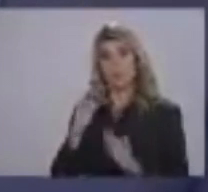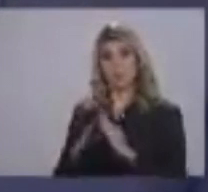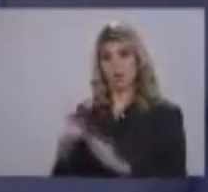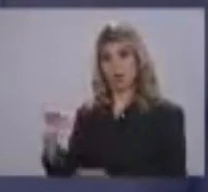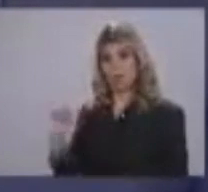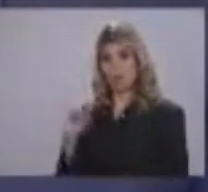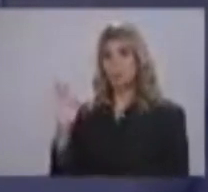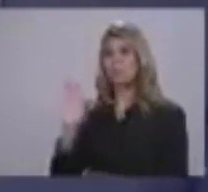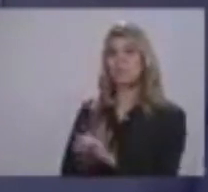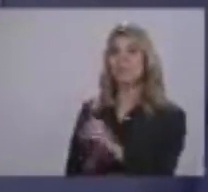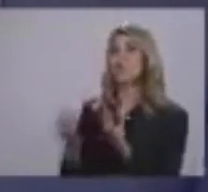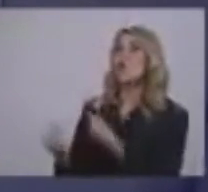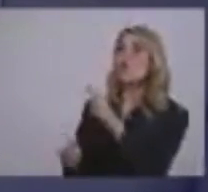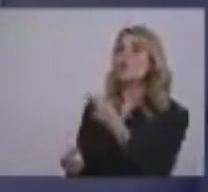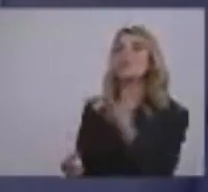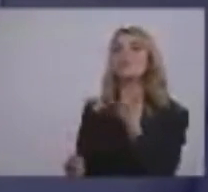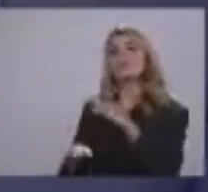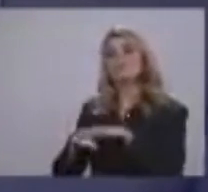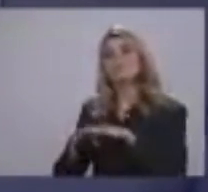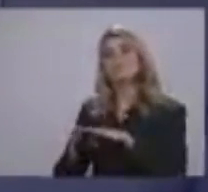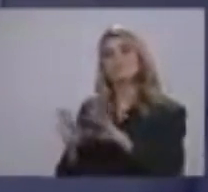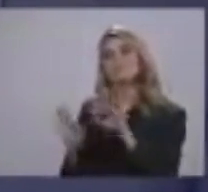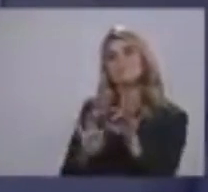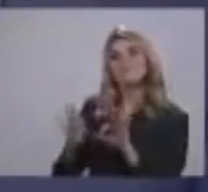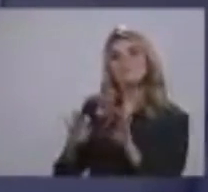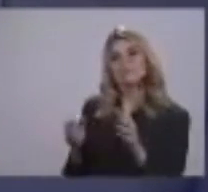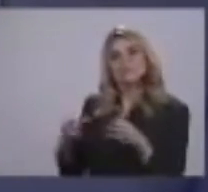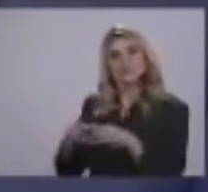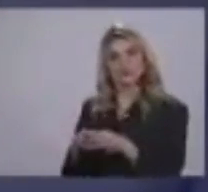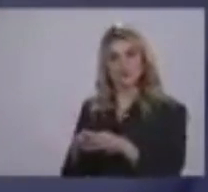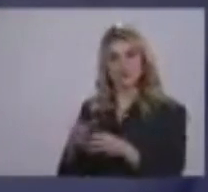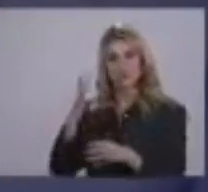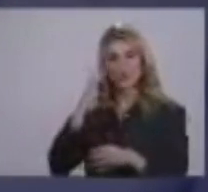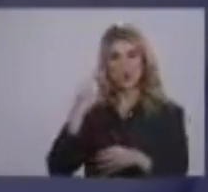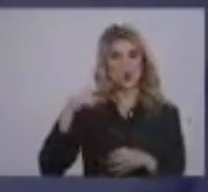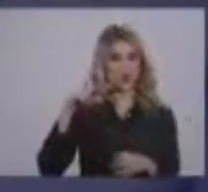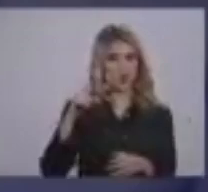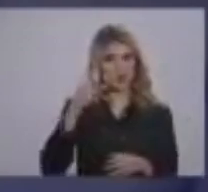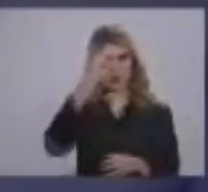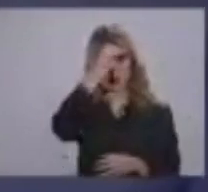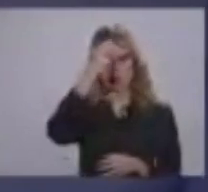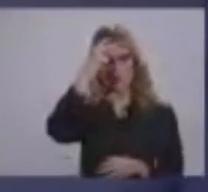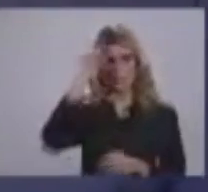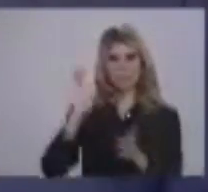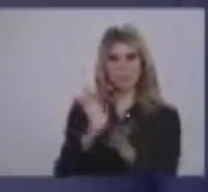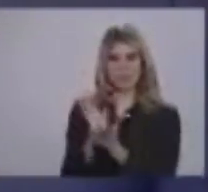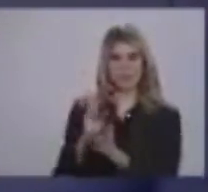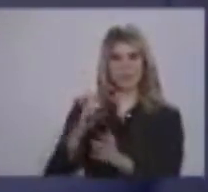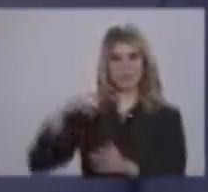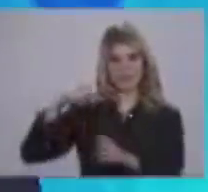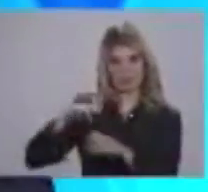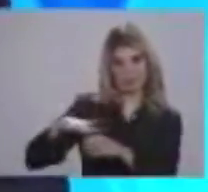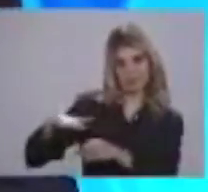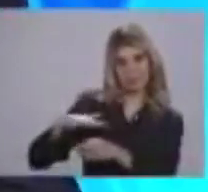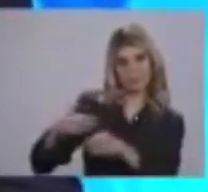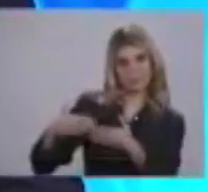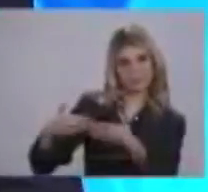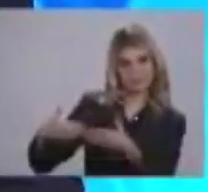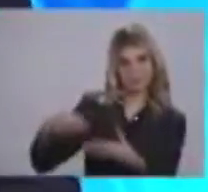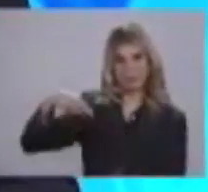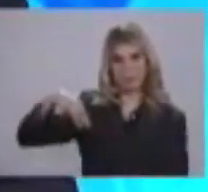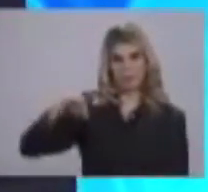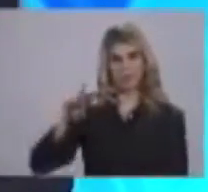De que forma o senhor pretende trabalhar em conjunto com os outros municípios da área metropolitana? Pergunta da